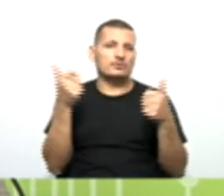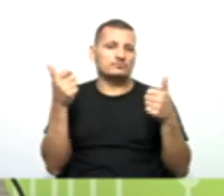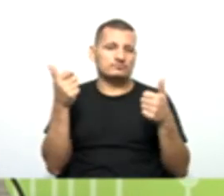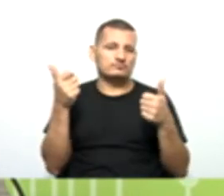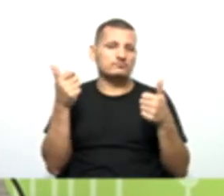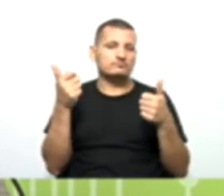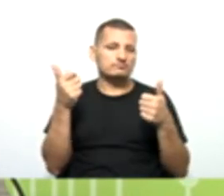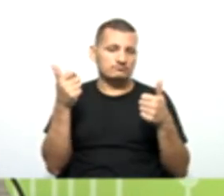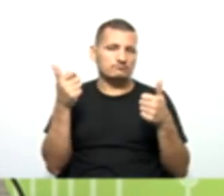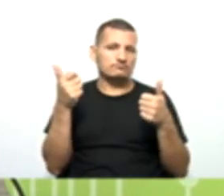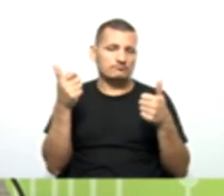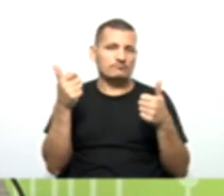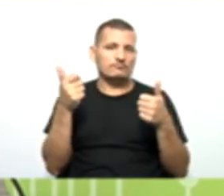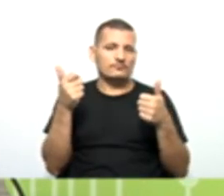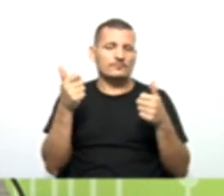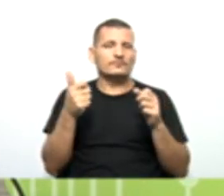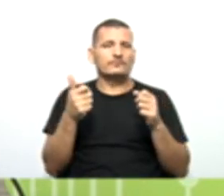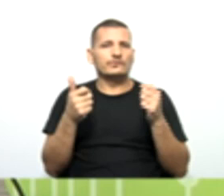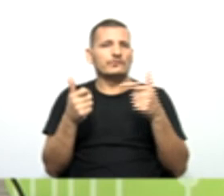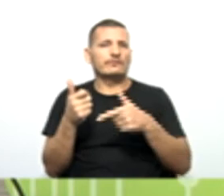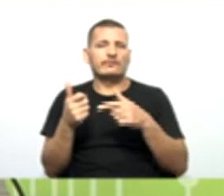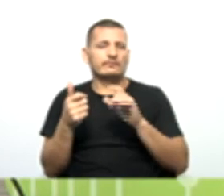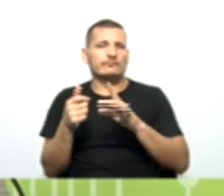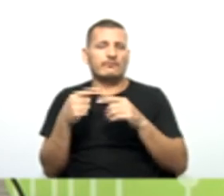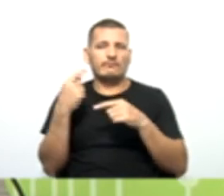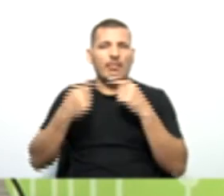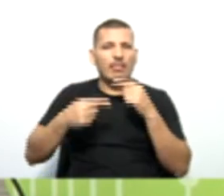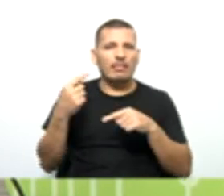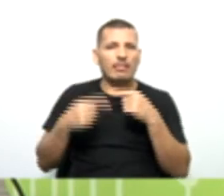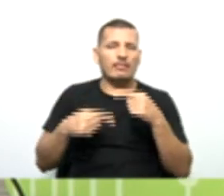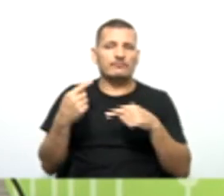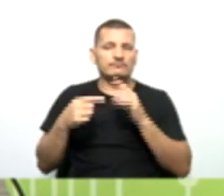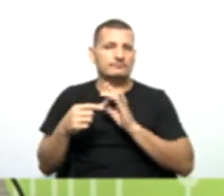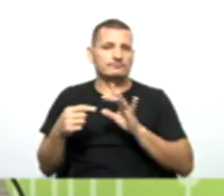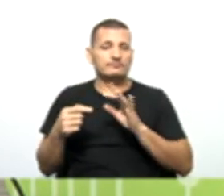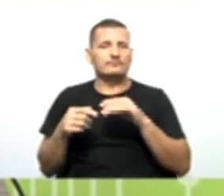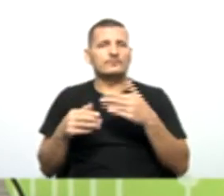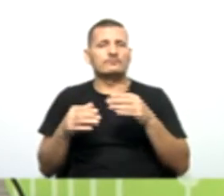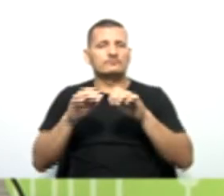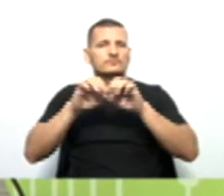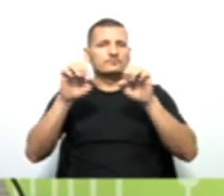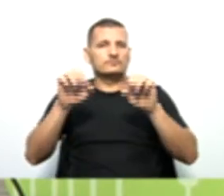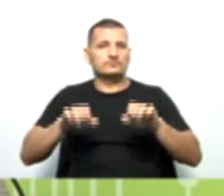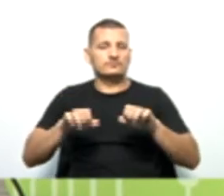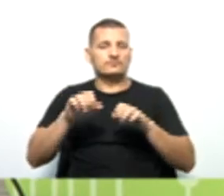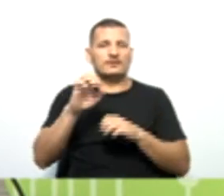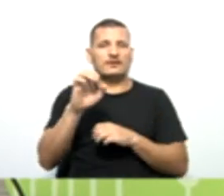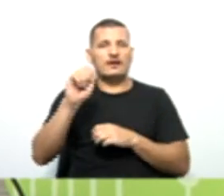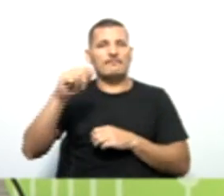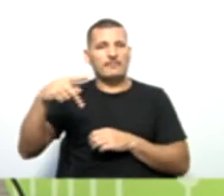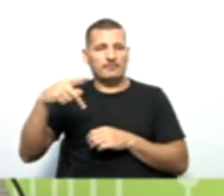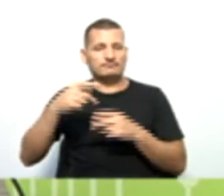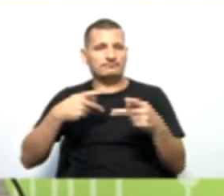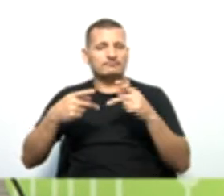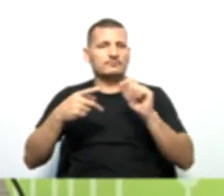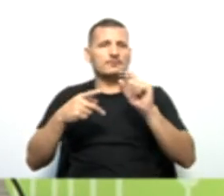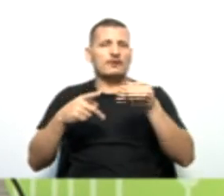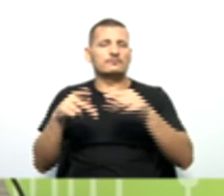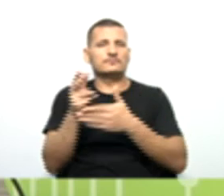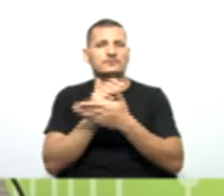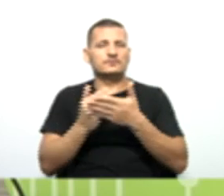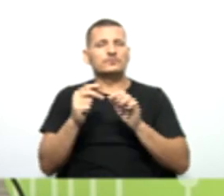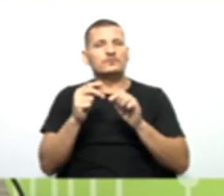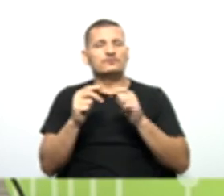se tivesse algo simplesmente escuro, ou se a gente só debater. Então, o que é a estrutura analítica do projeto? É um desenho do quê?